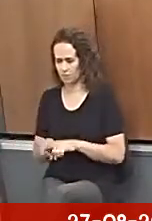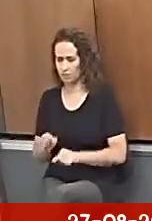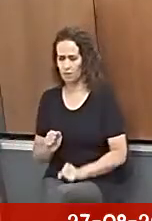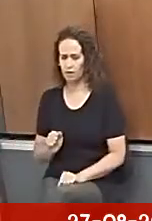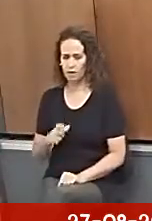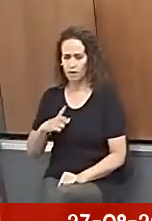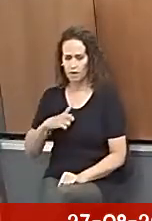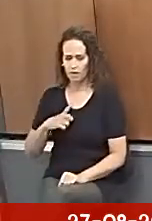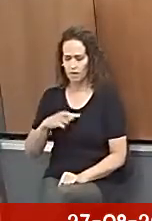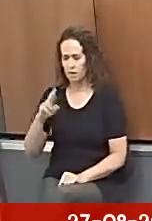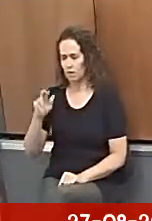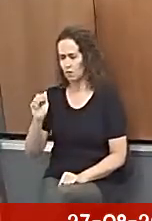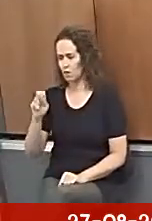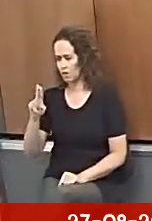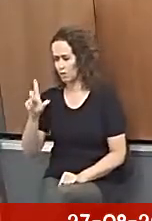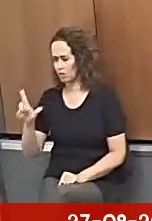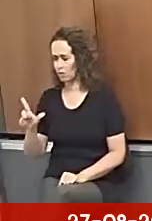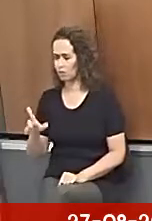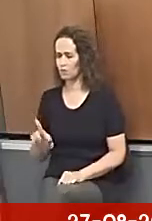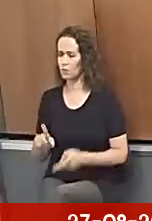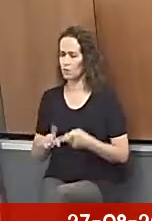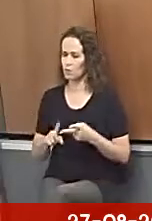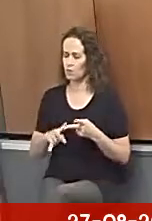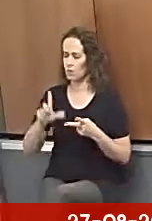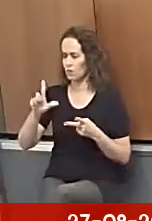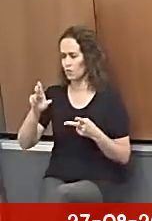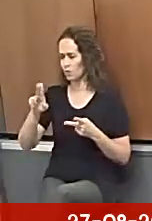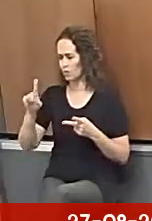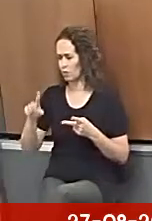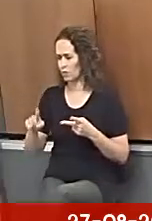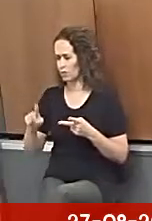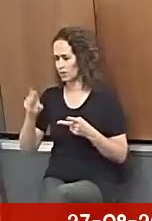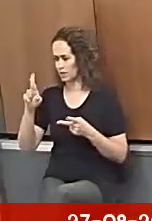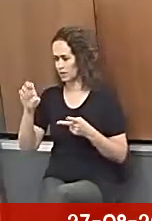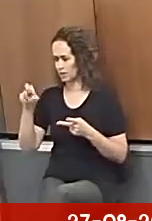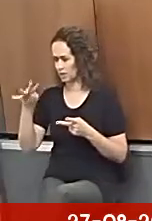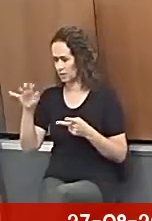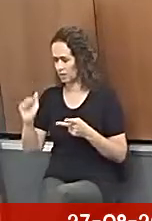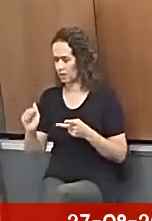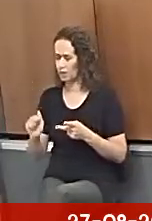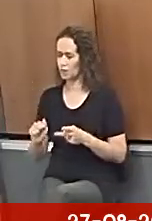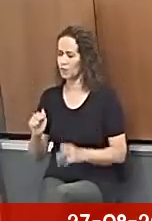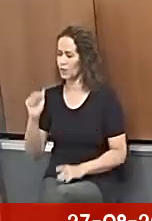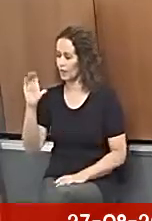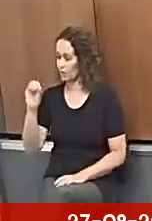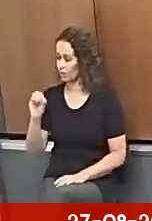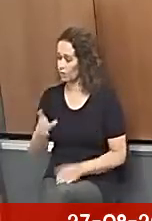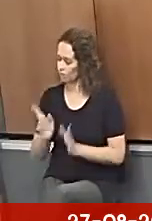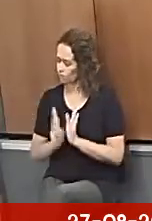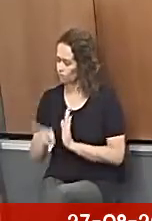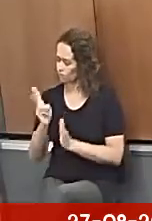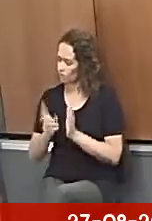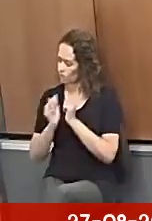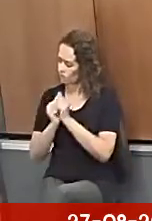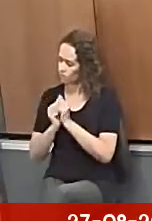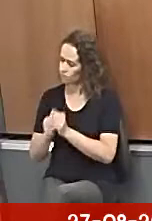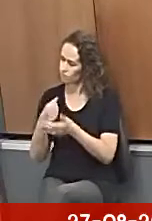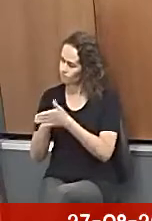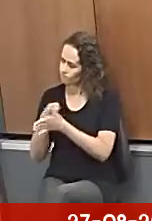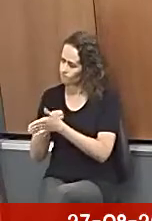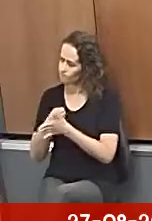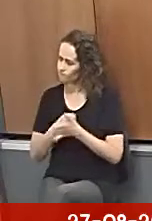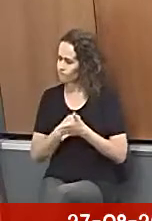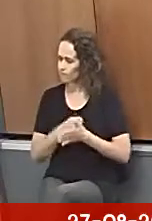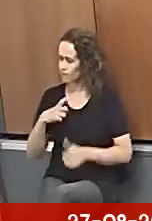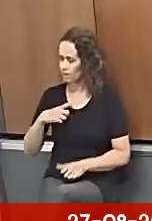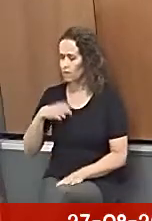o raul do tolo luiz renato que é nosso companheiro nessa luta ela tem uma história nessa comissão e